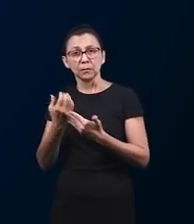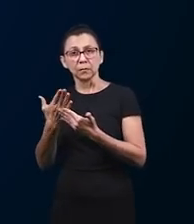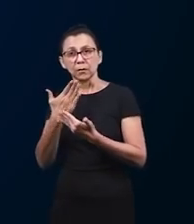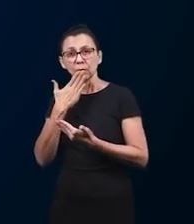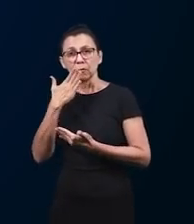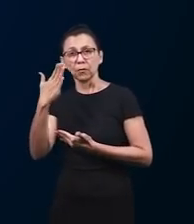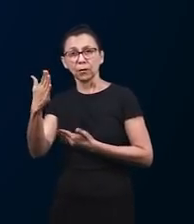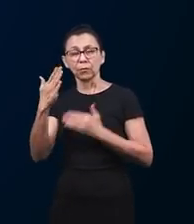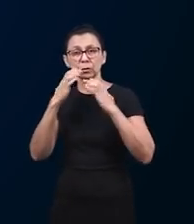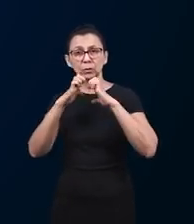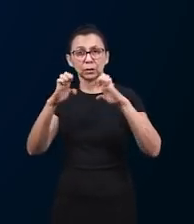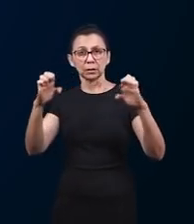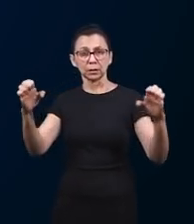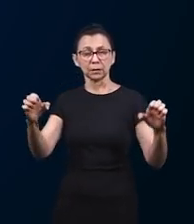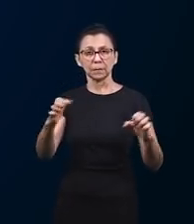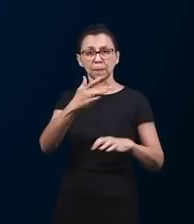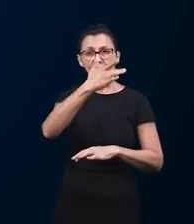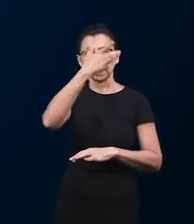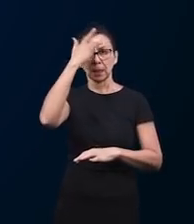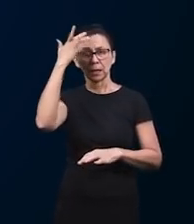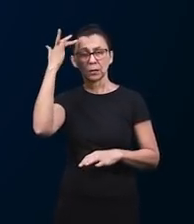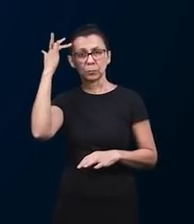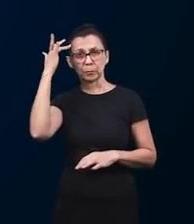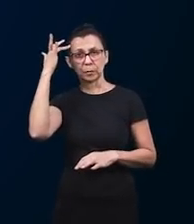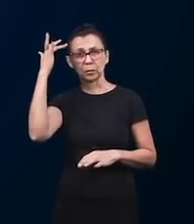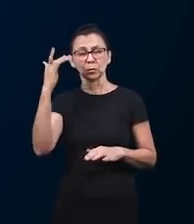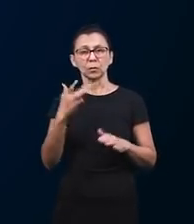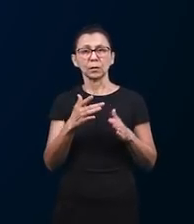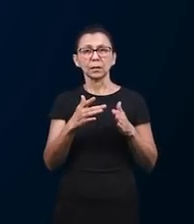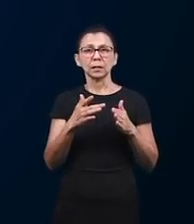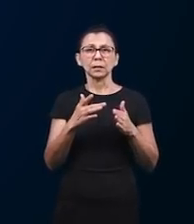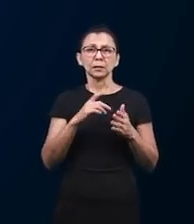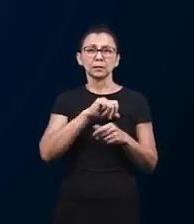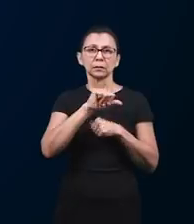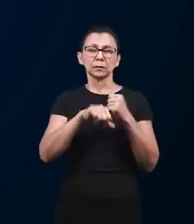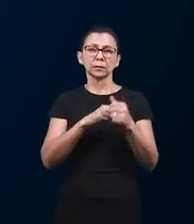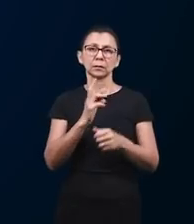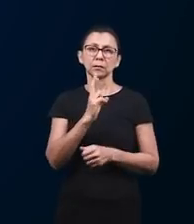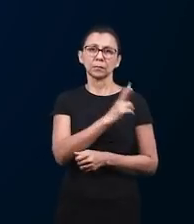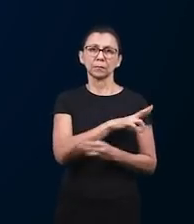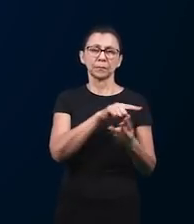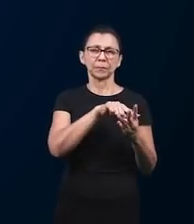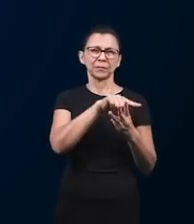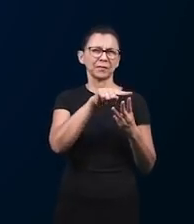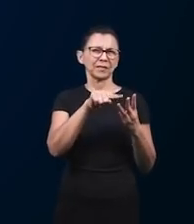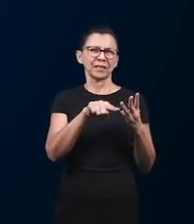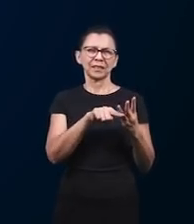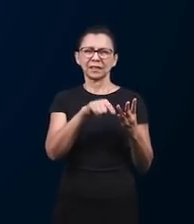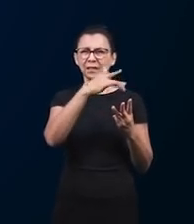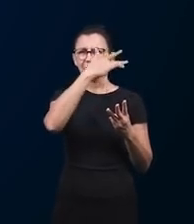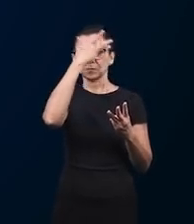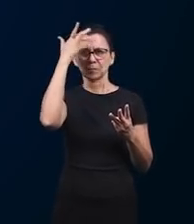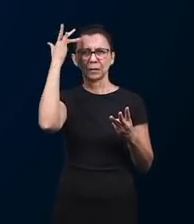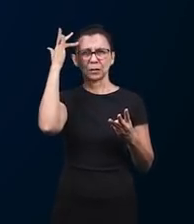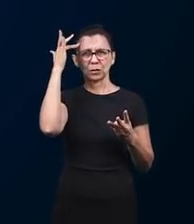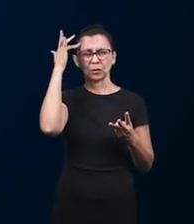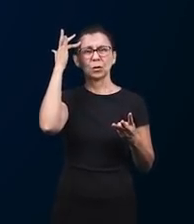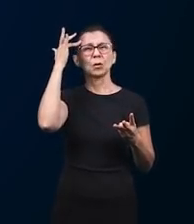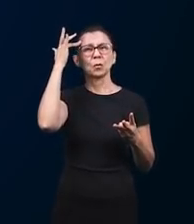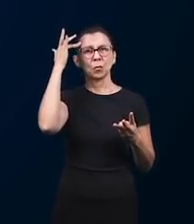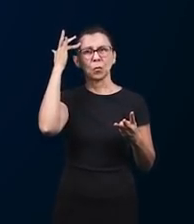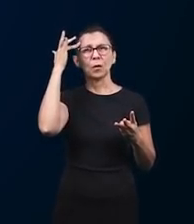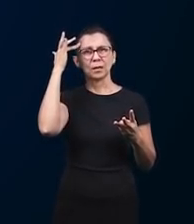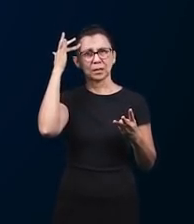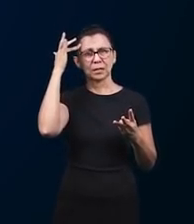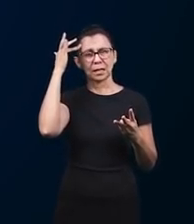os pré-reformadores, John Wycliffe, John Hus, Savonarola e tantos outros que negaram o que estava sendo pregado na